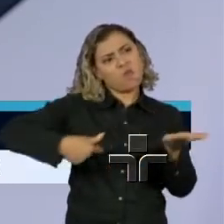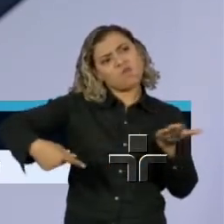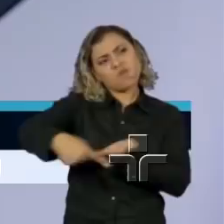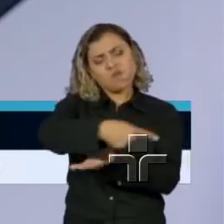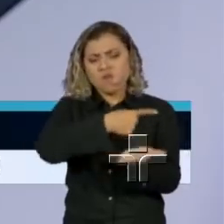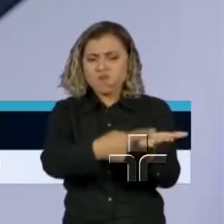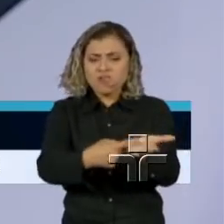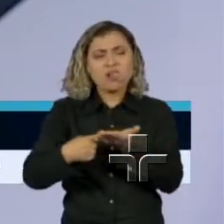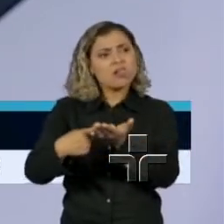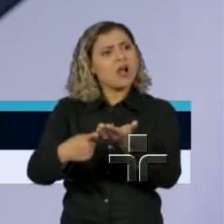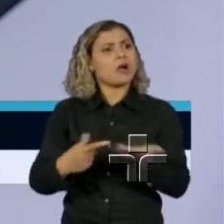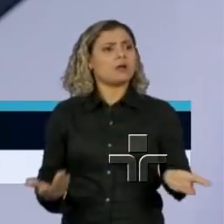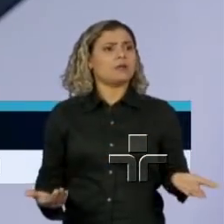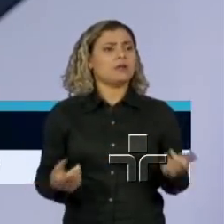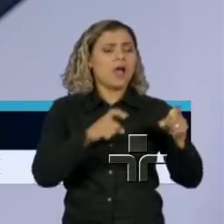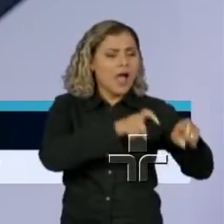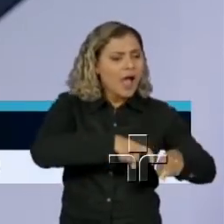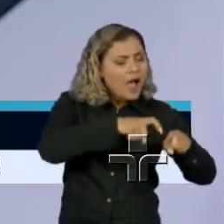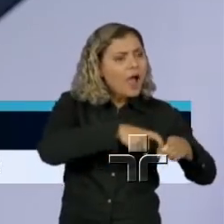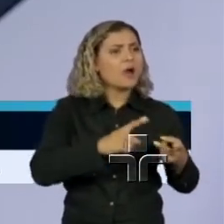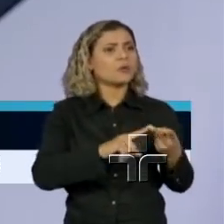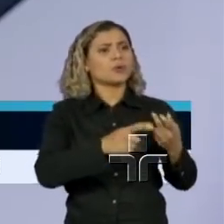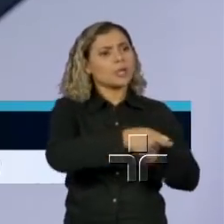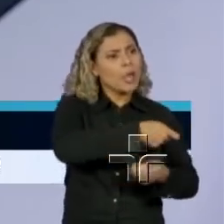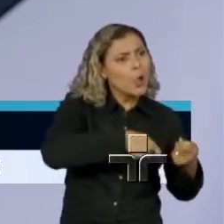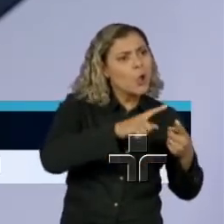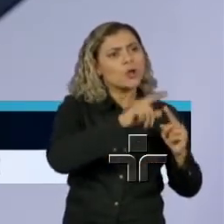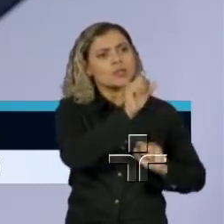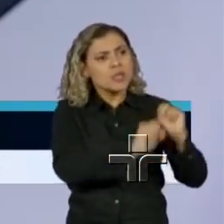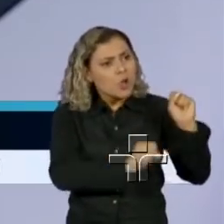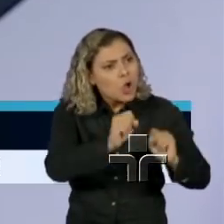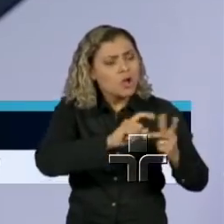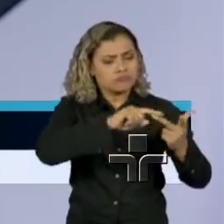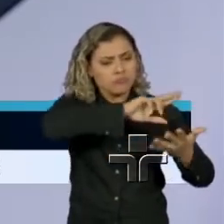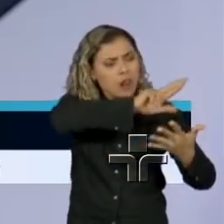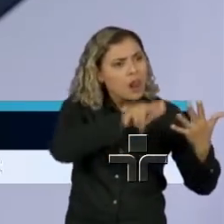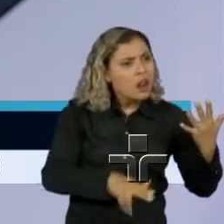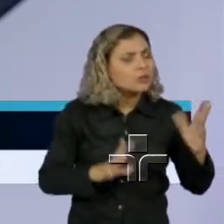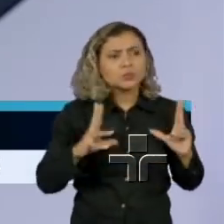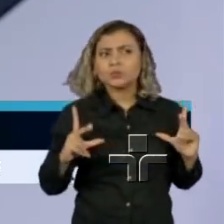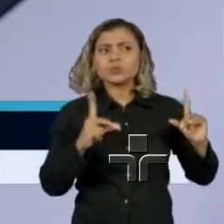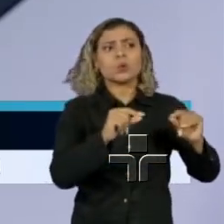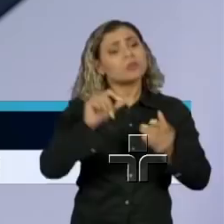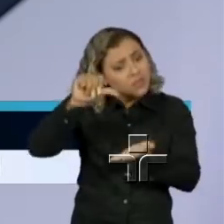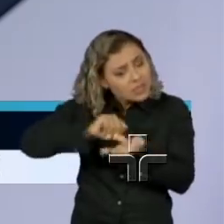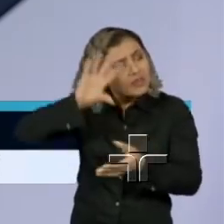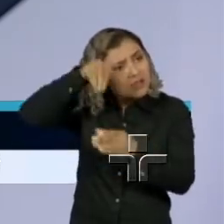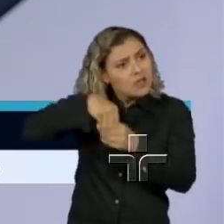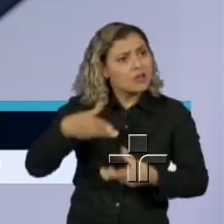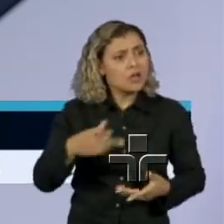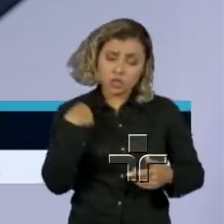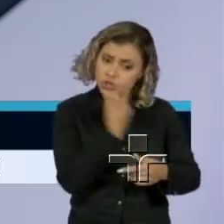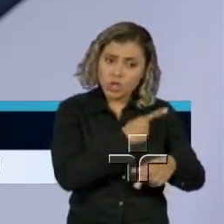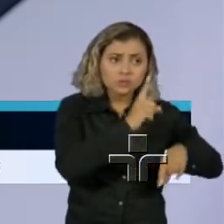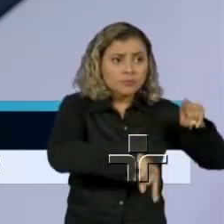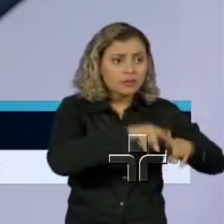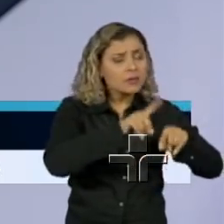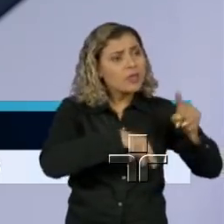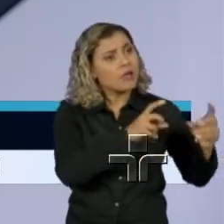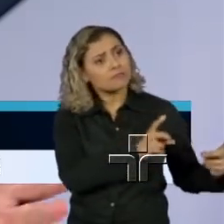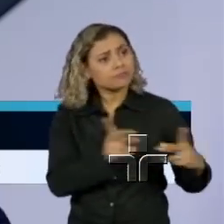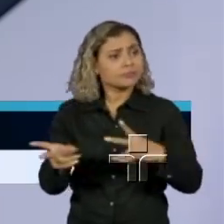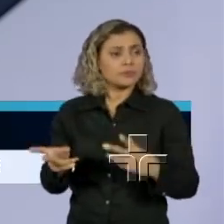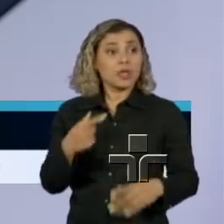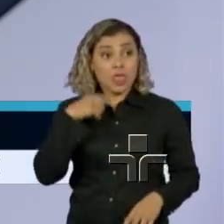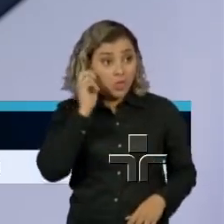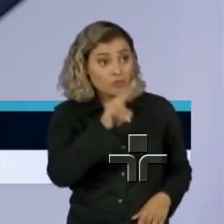várias feiras agropecuárias, agroindustriais, agrícolas no Irã. Nossos produtos são... Olha, eu vi